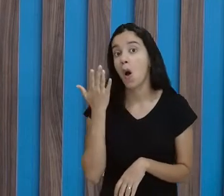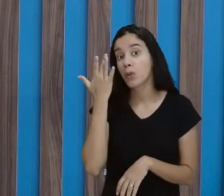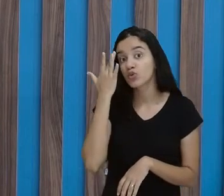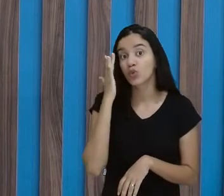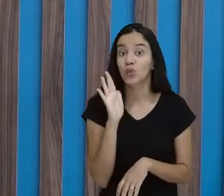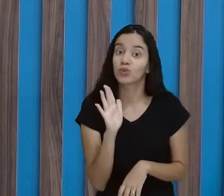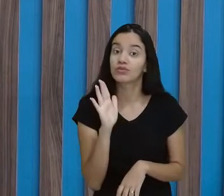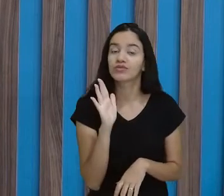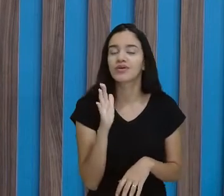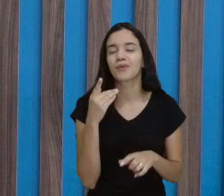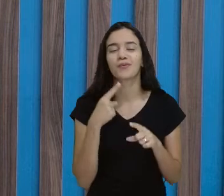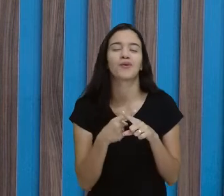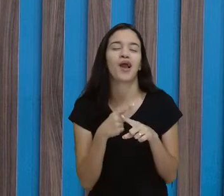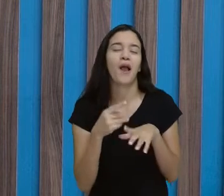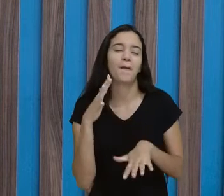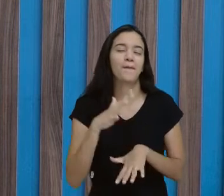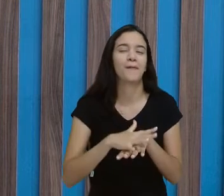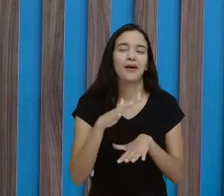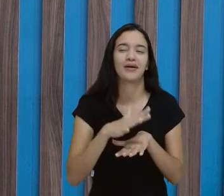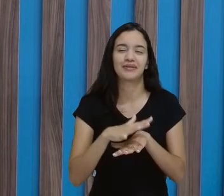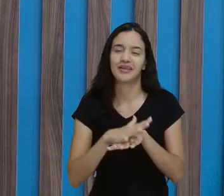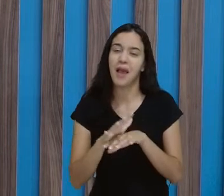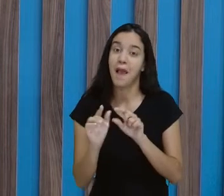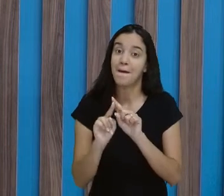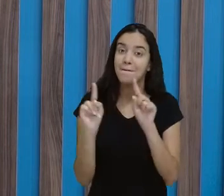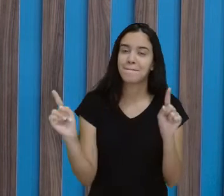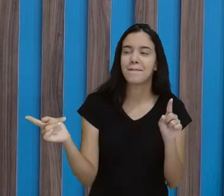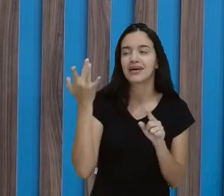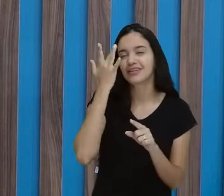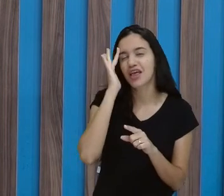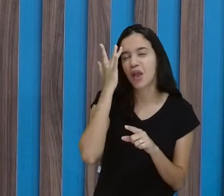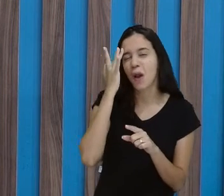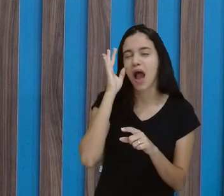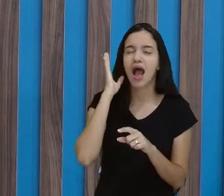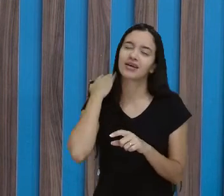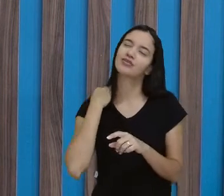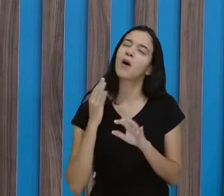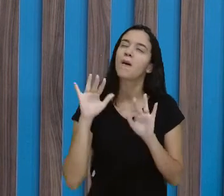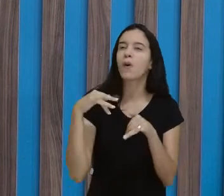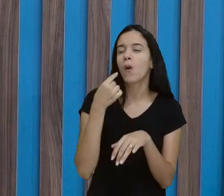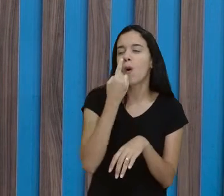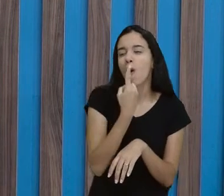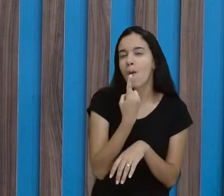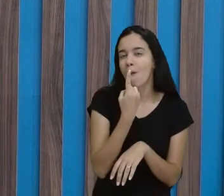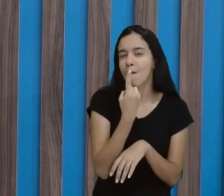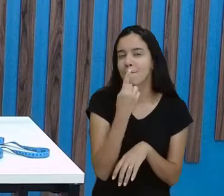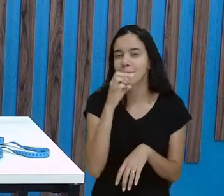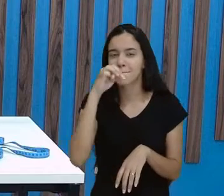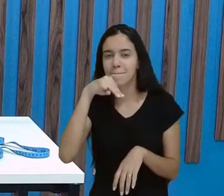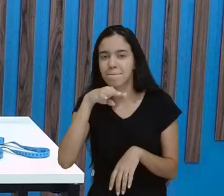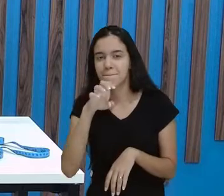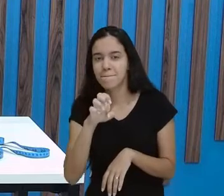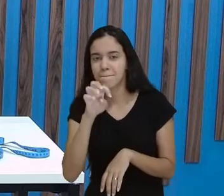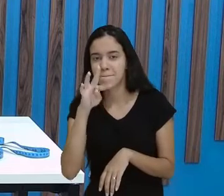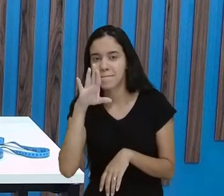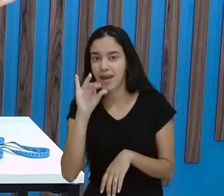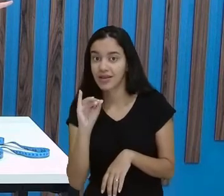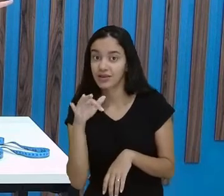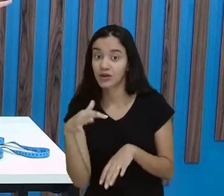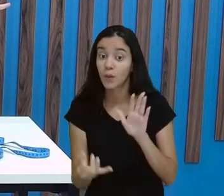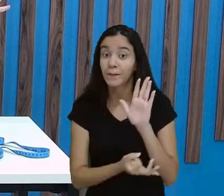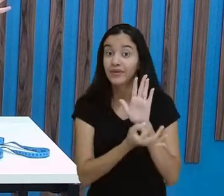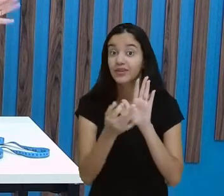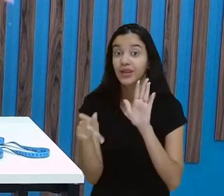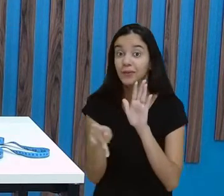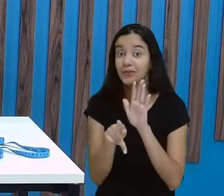porque matemática às vezes, mas eu acho que deva ter 1 metro. 1 metro, olha aí, esse é o palpite da